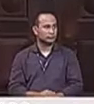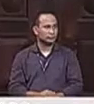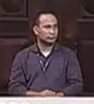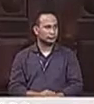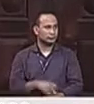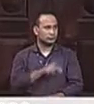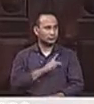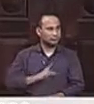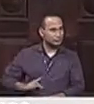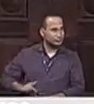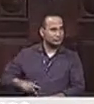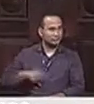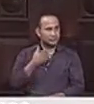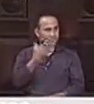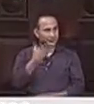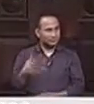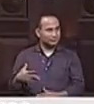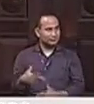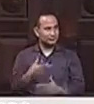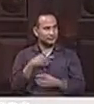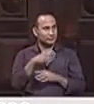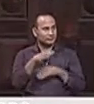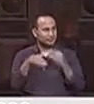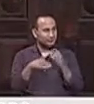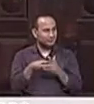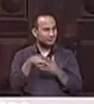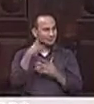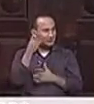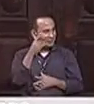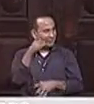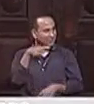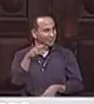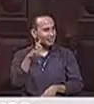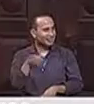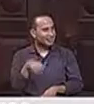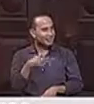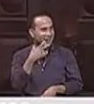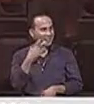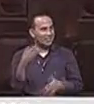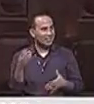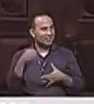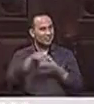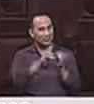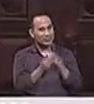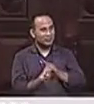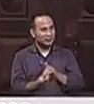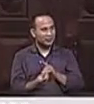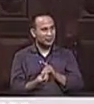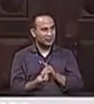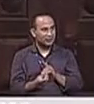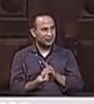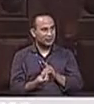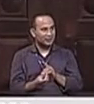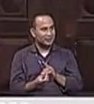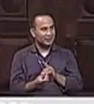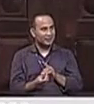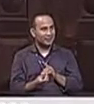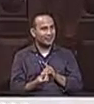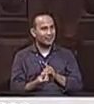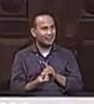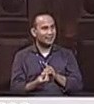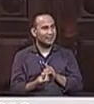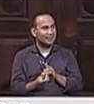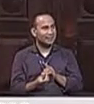Senhor presidente dos trabalhos desta sessão, nobre deputado André Ceciliano, meu voto é contrário. Um minuto só dá para falar isso,